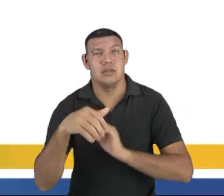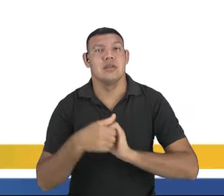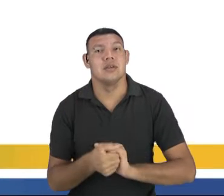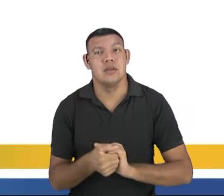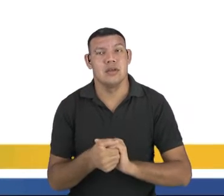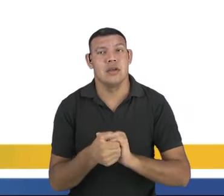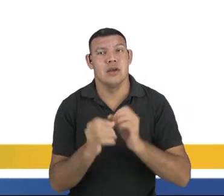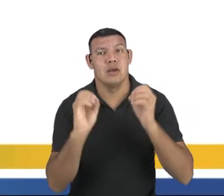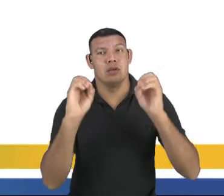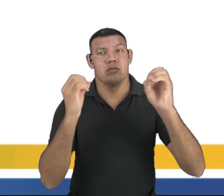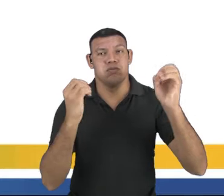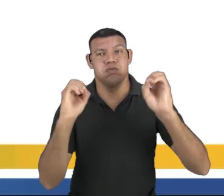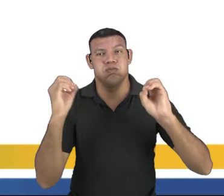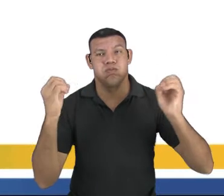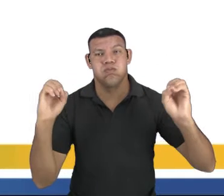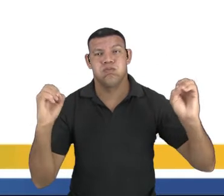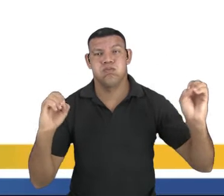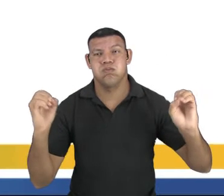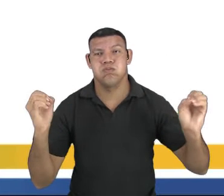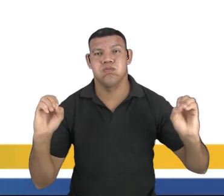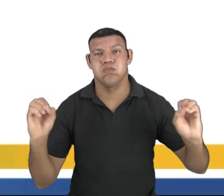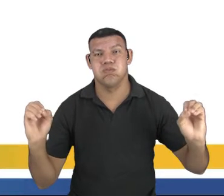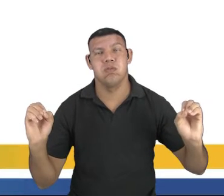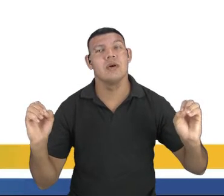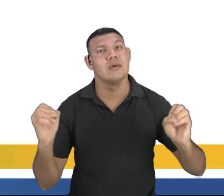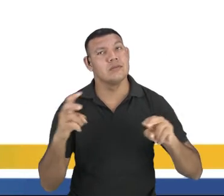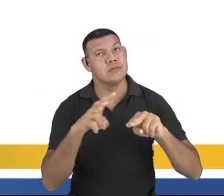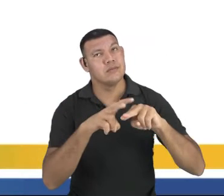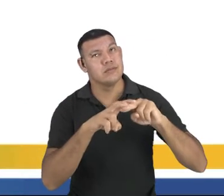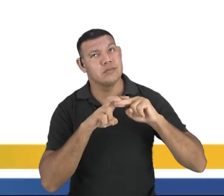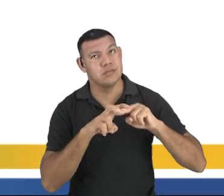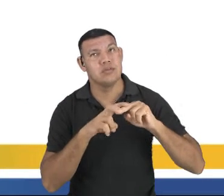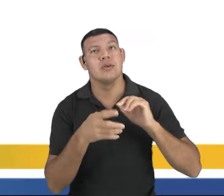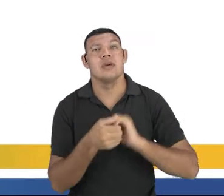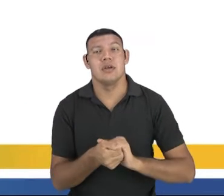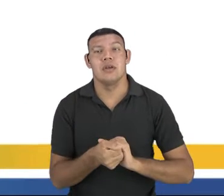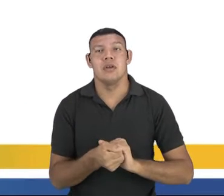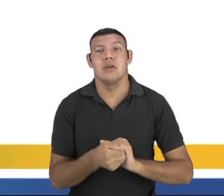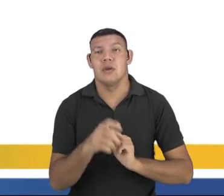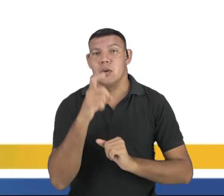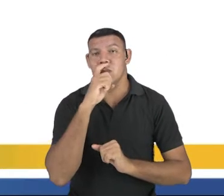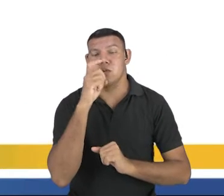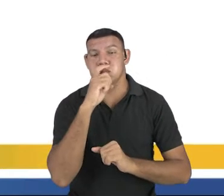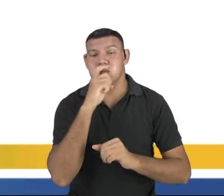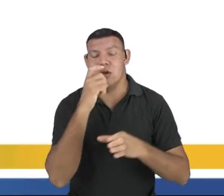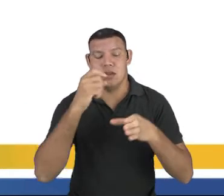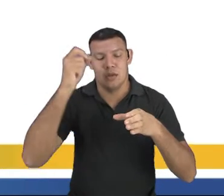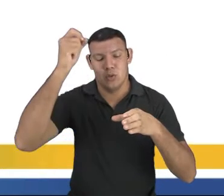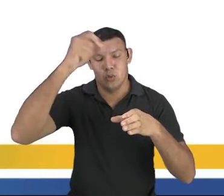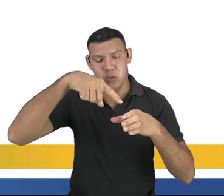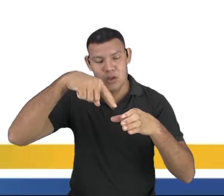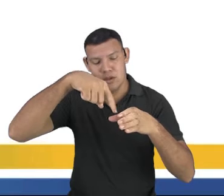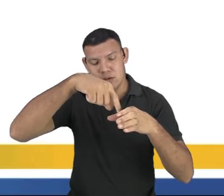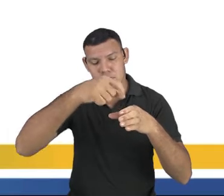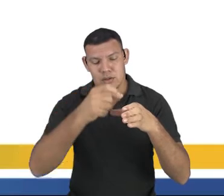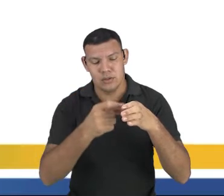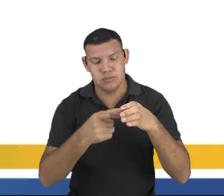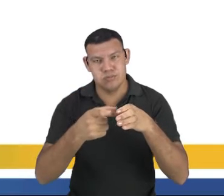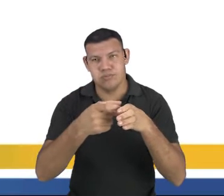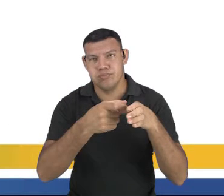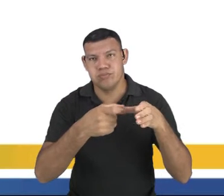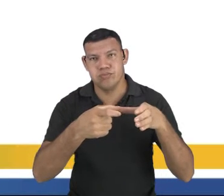E aí, desculpa, menos denso, vai ficando mais afastado. E é por isso, inclusive, que o gelo boia em cima da água, né? Como aumenta o seu